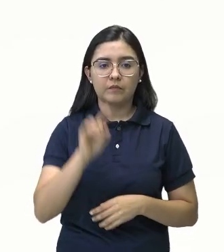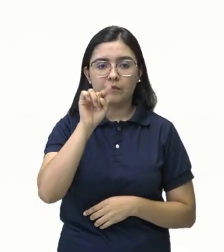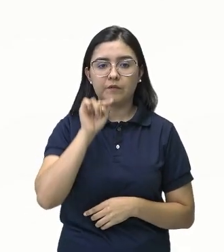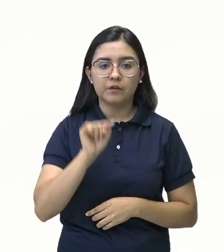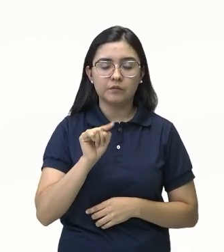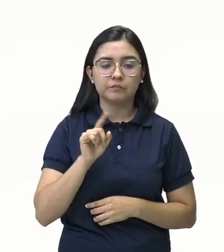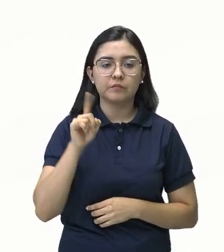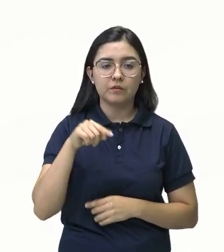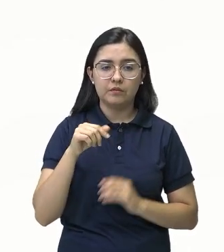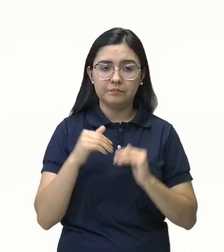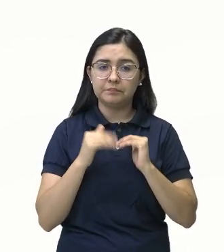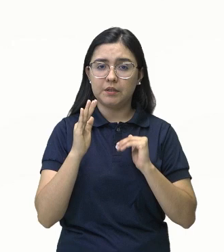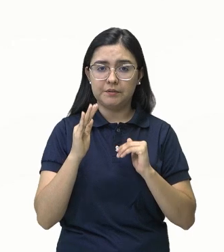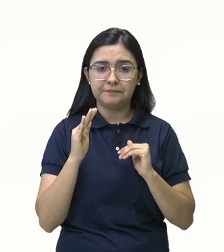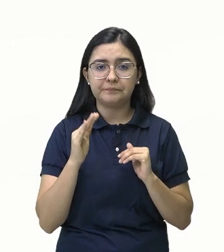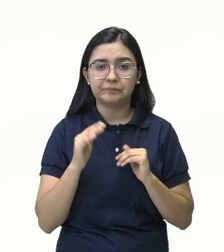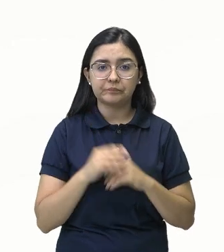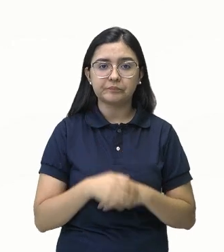fatorial, é maior.